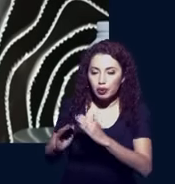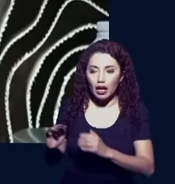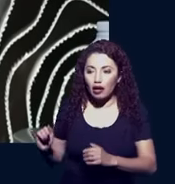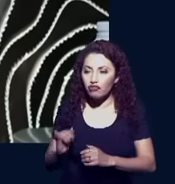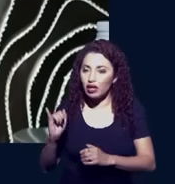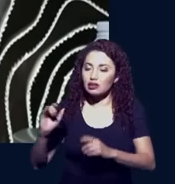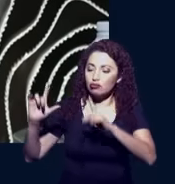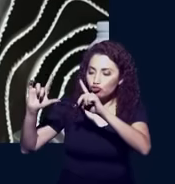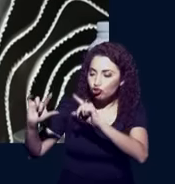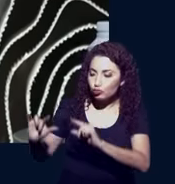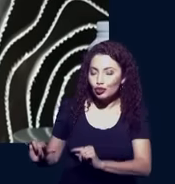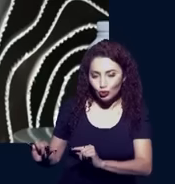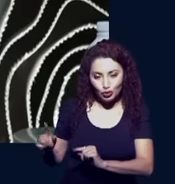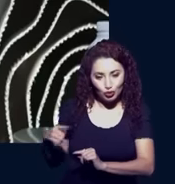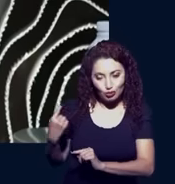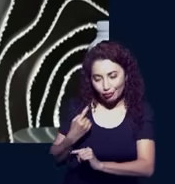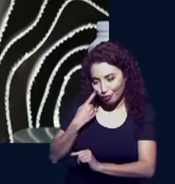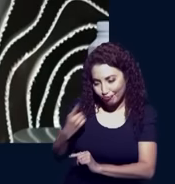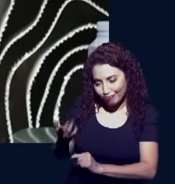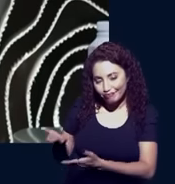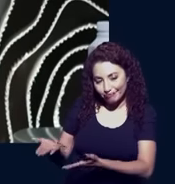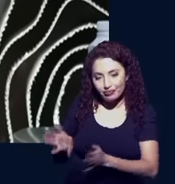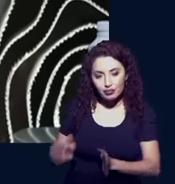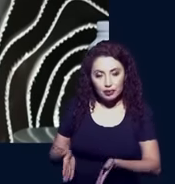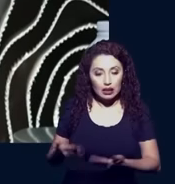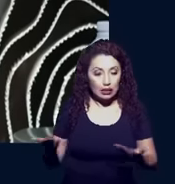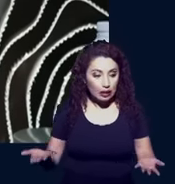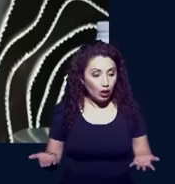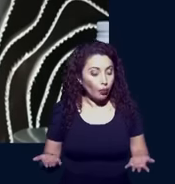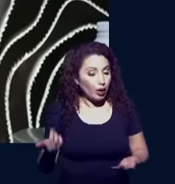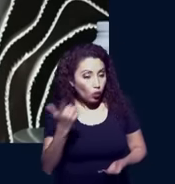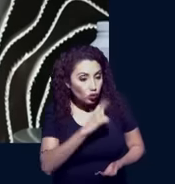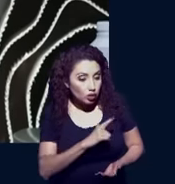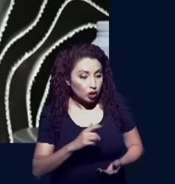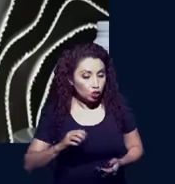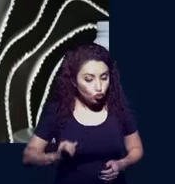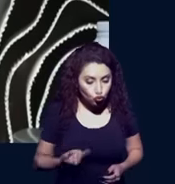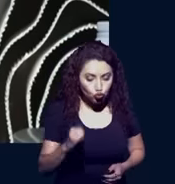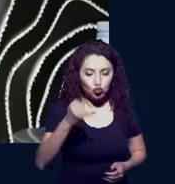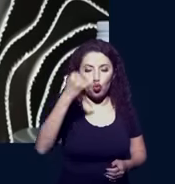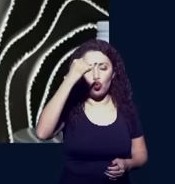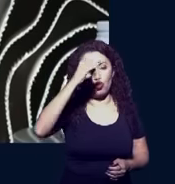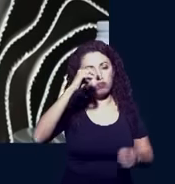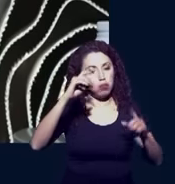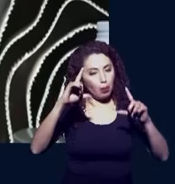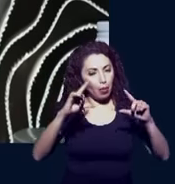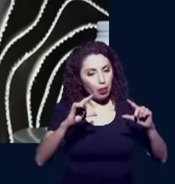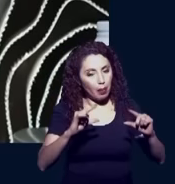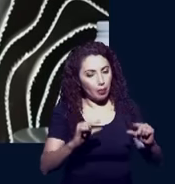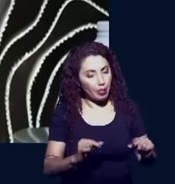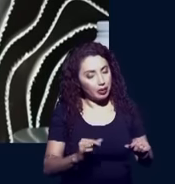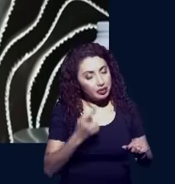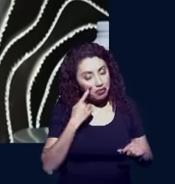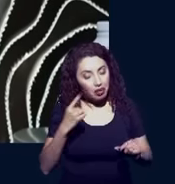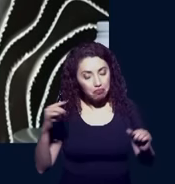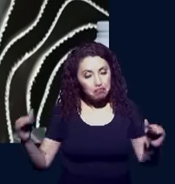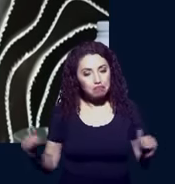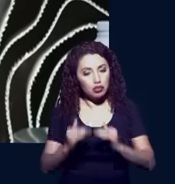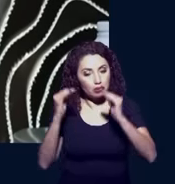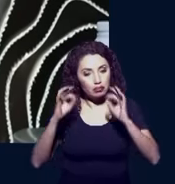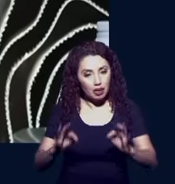vendo Então assim o cenário né pensando assim para ter juros baixos ele de fato tá se eh confirmando